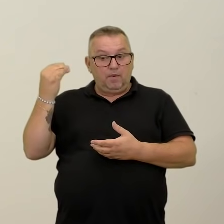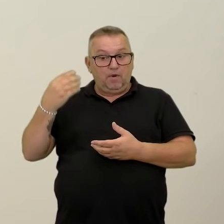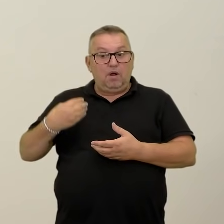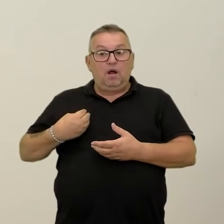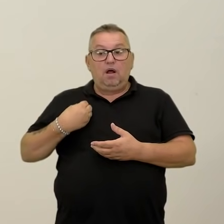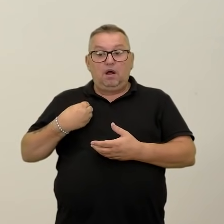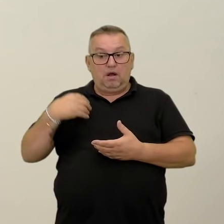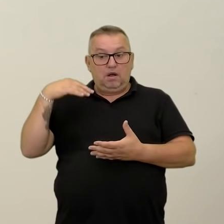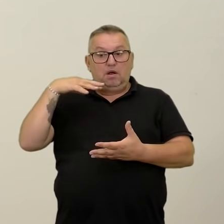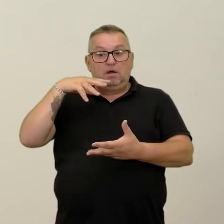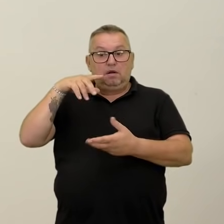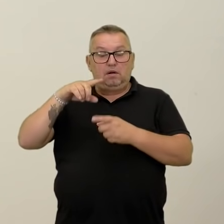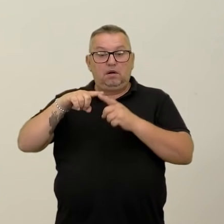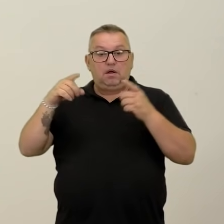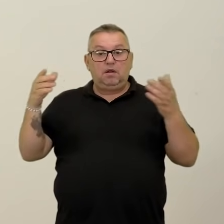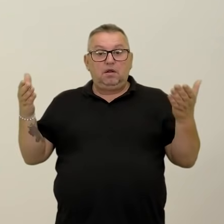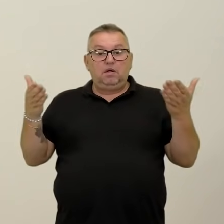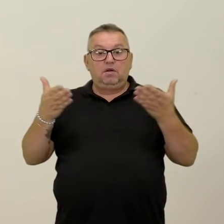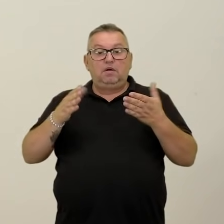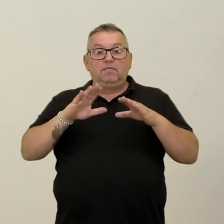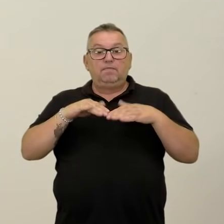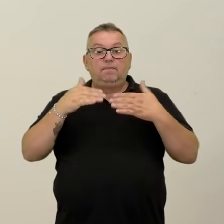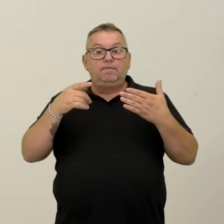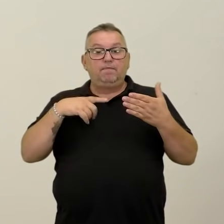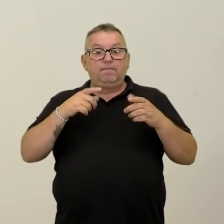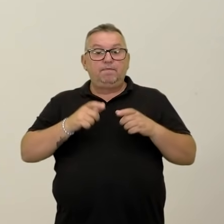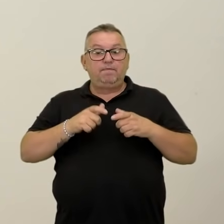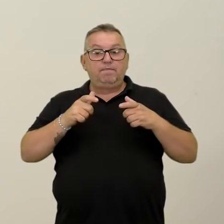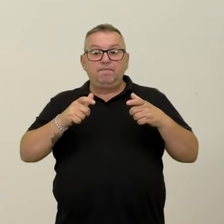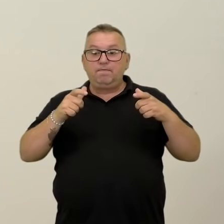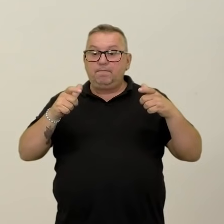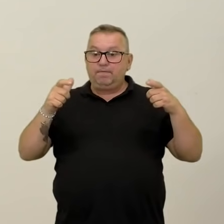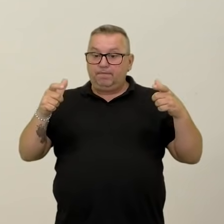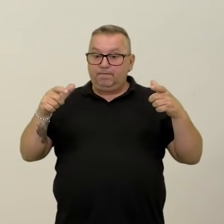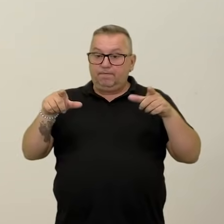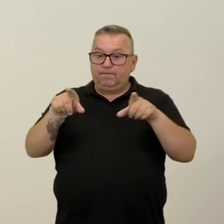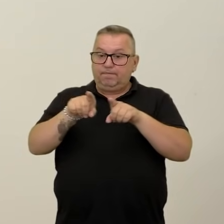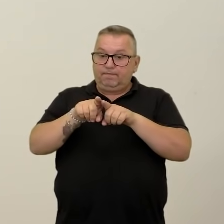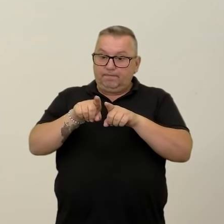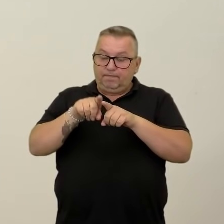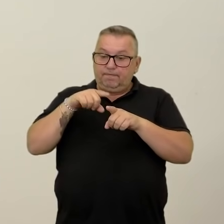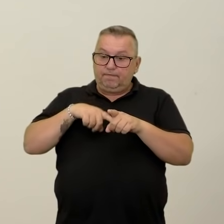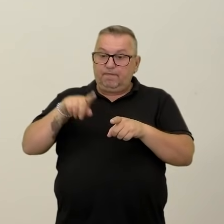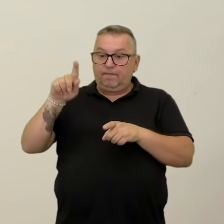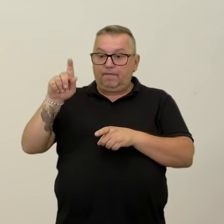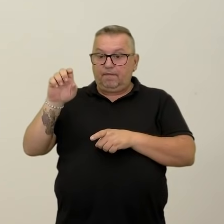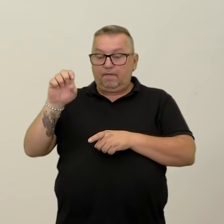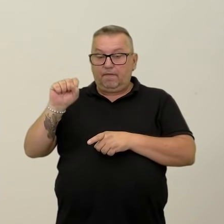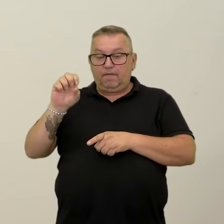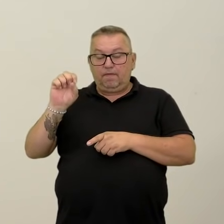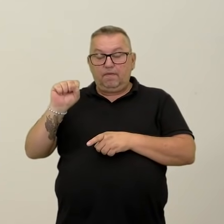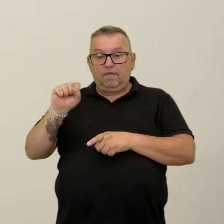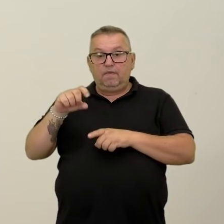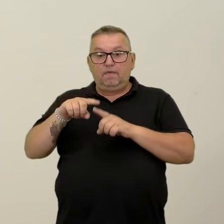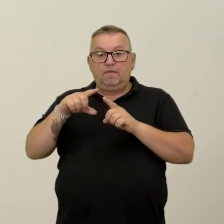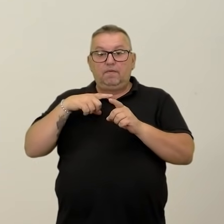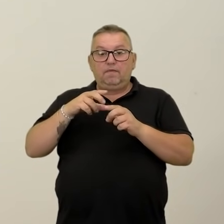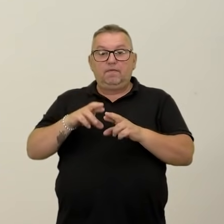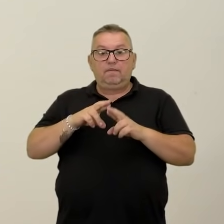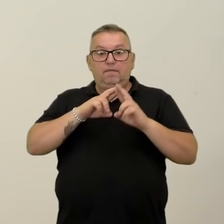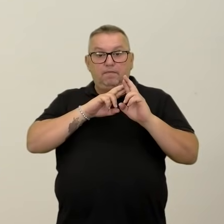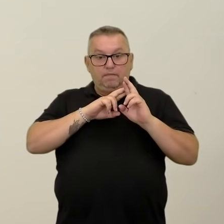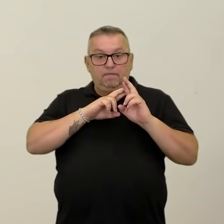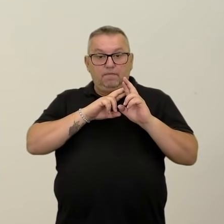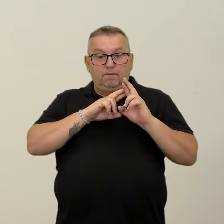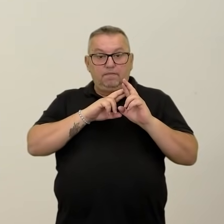agora quando eu começo aumentar demais esses gases né que são responsáveis